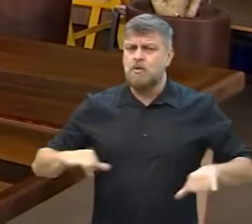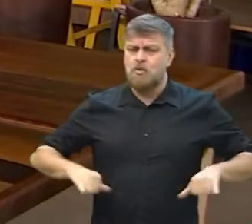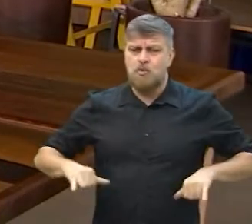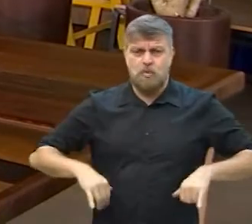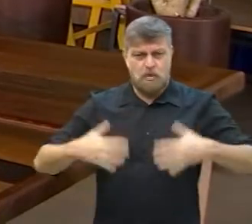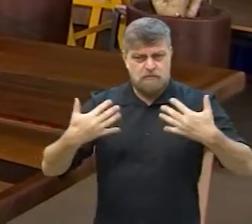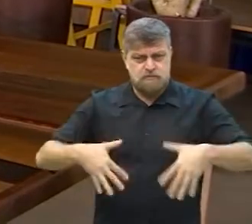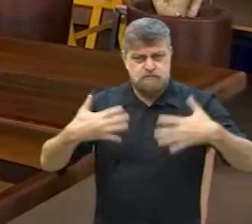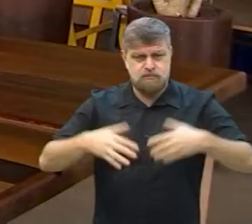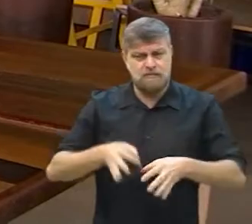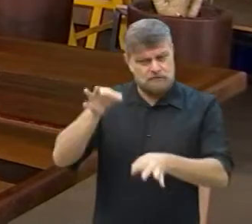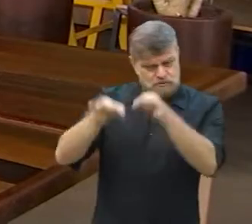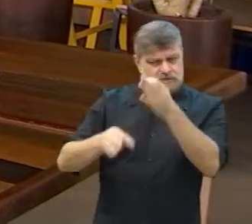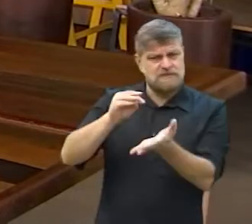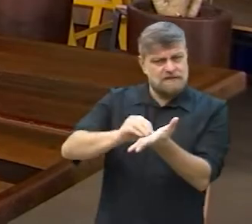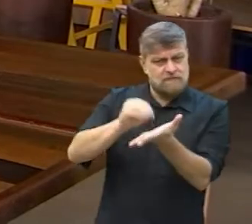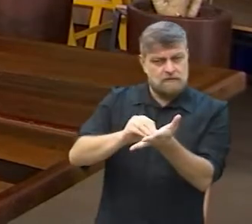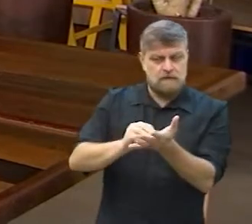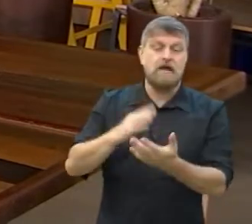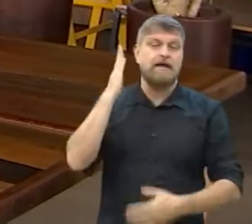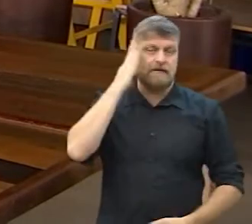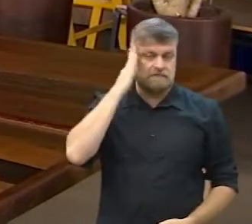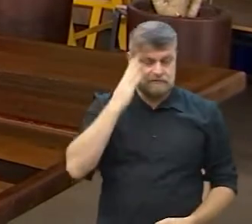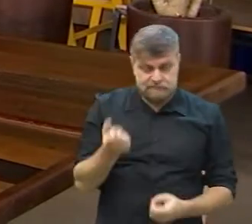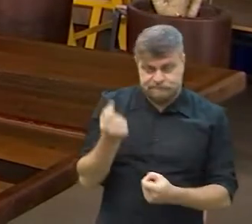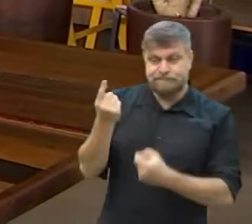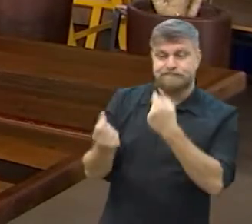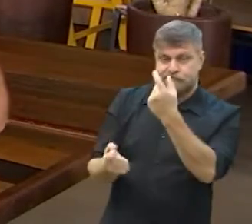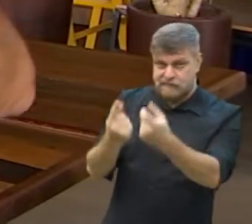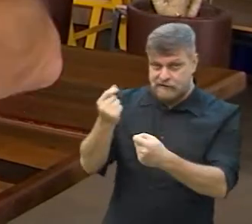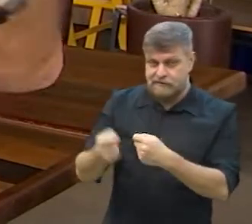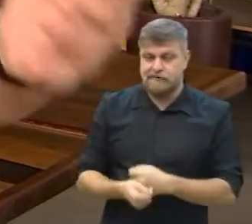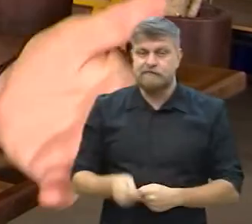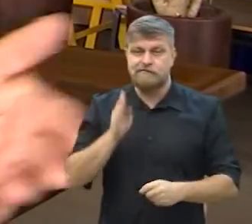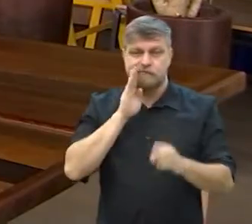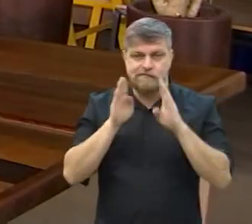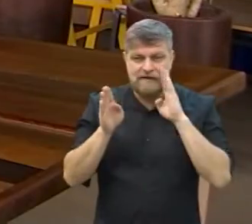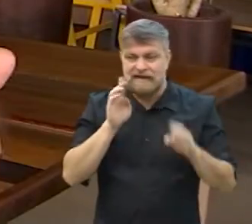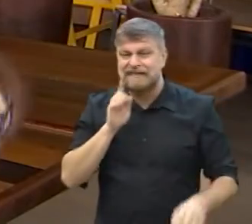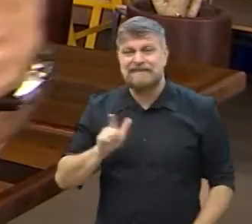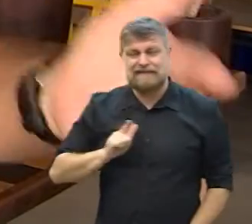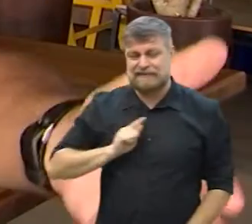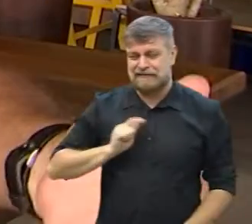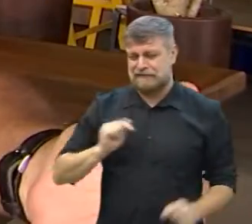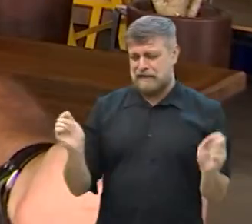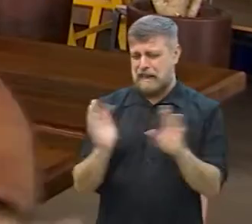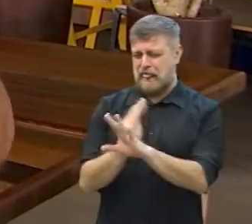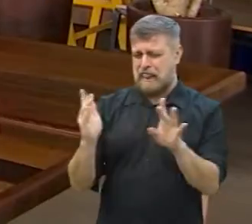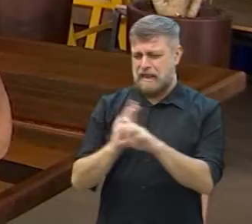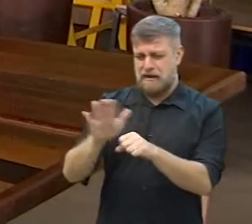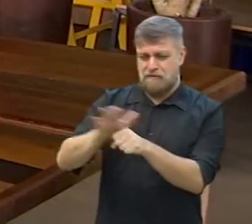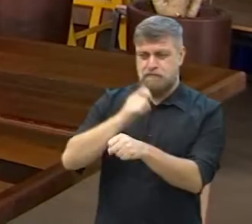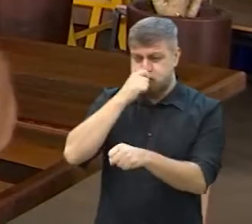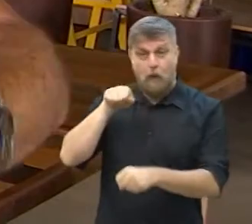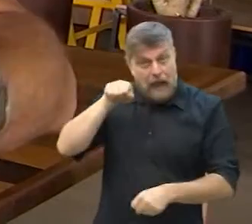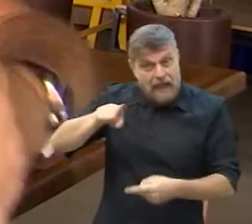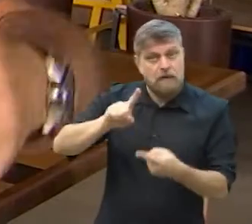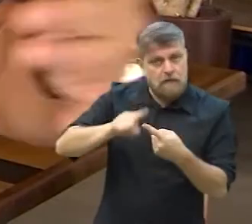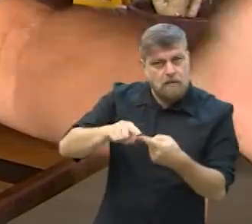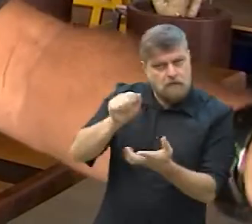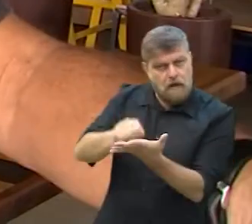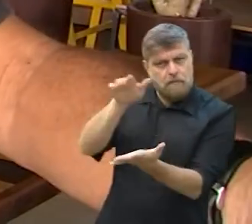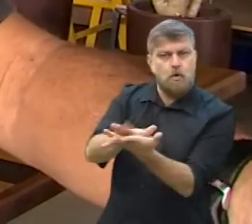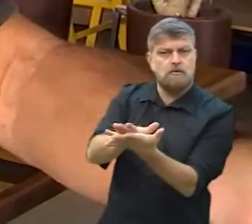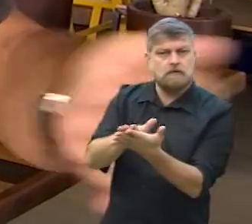meu modo de ver, injustamente. Embora eu reconheça que existem alguns que têm realmente extrapolado e a esses caberiam